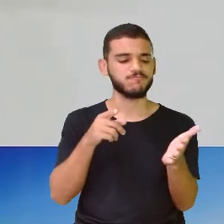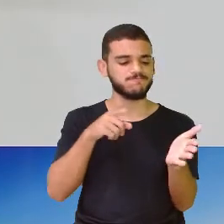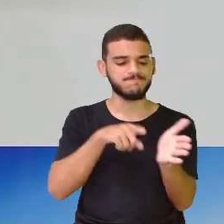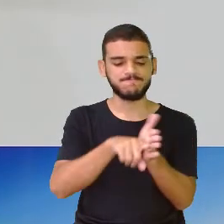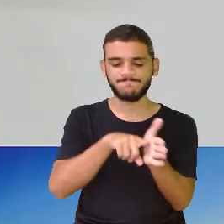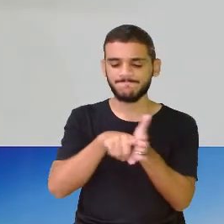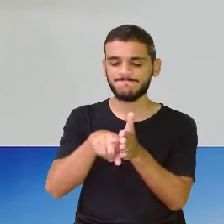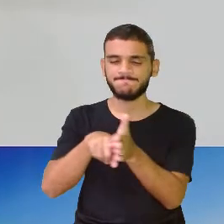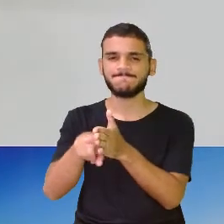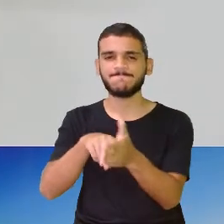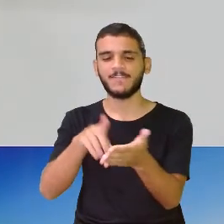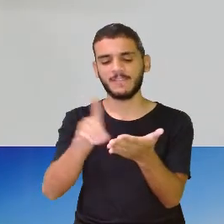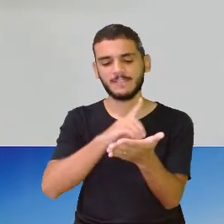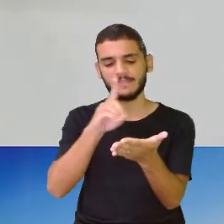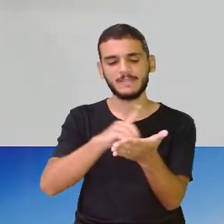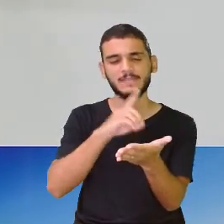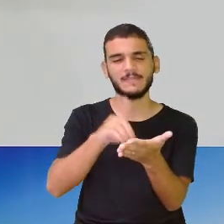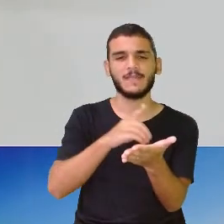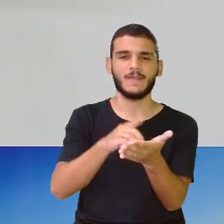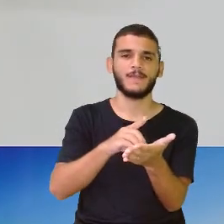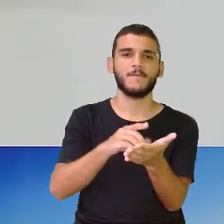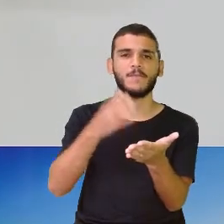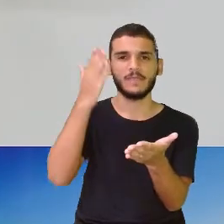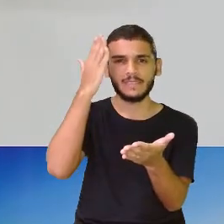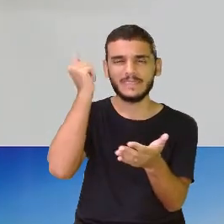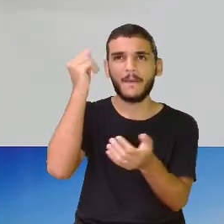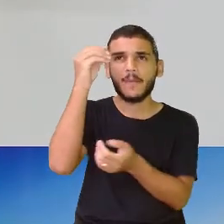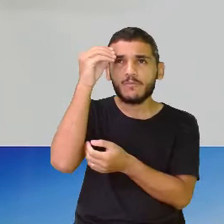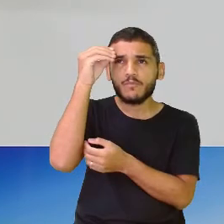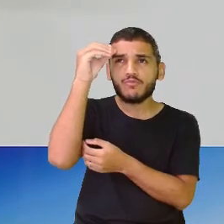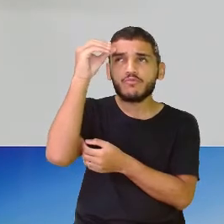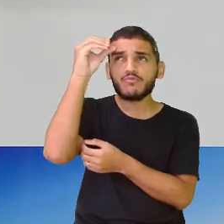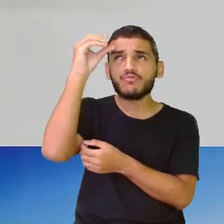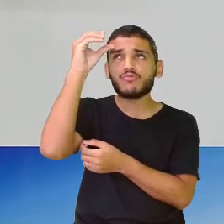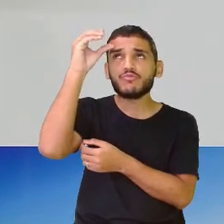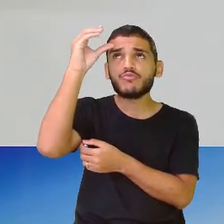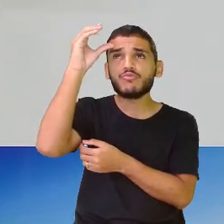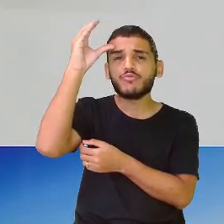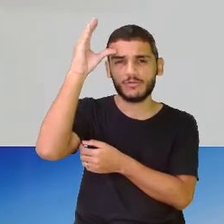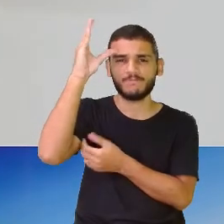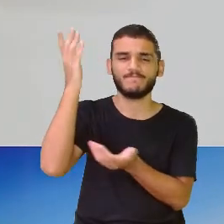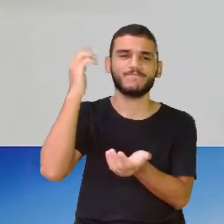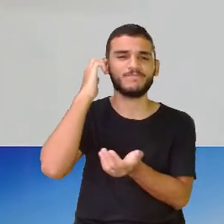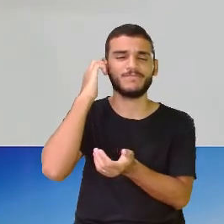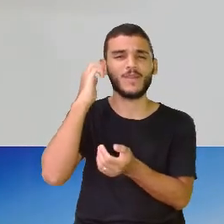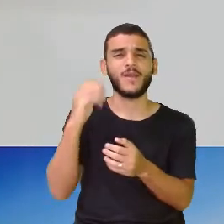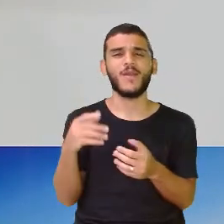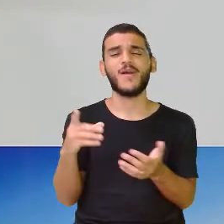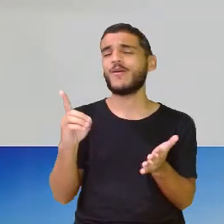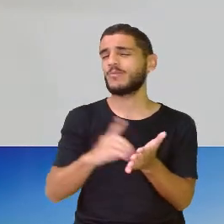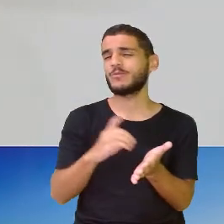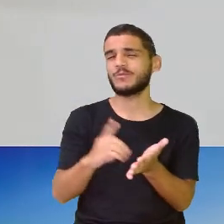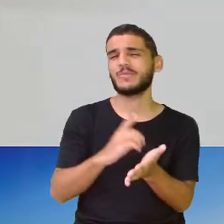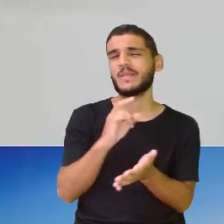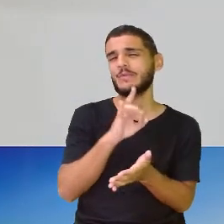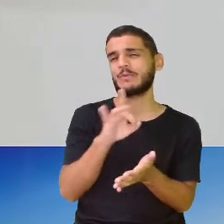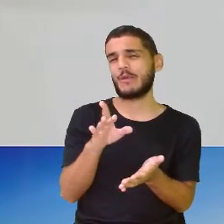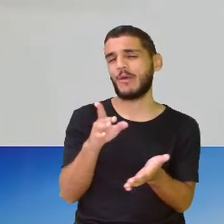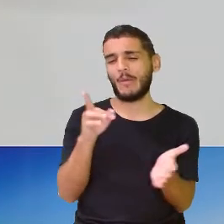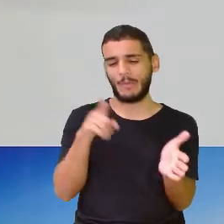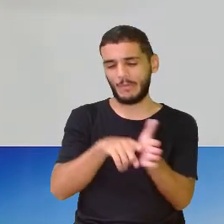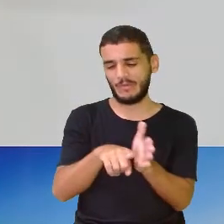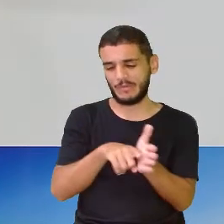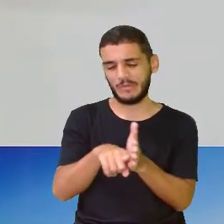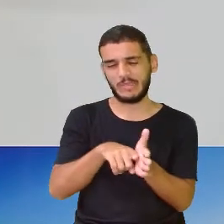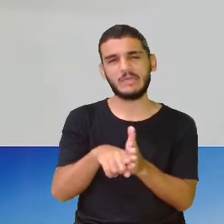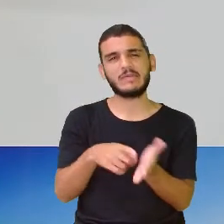para saber mais. Será que o dicionário a gente só abre aí, só consulta, só pesquisa nele quando a gente quer